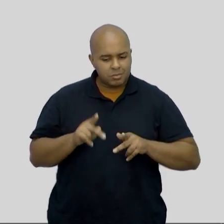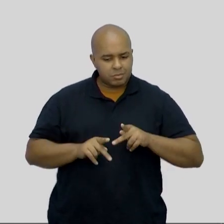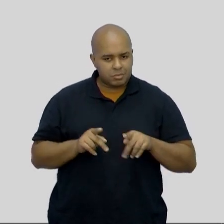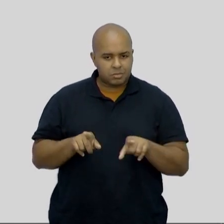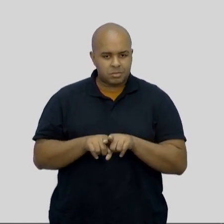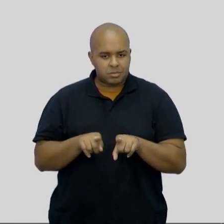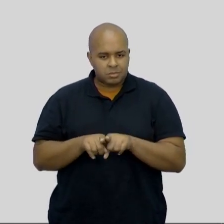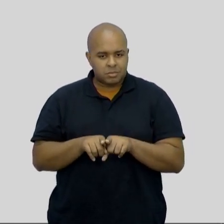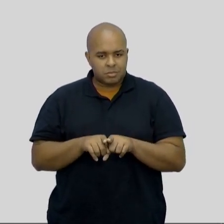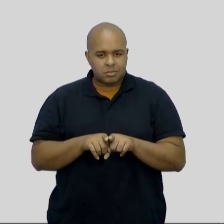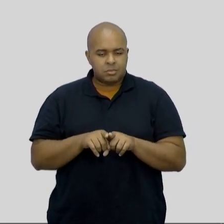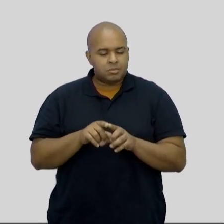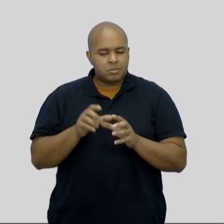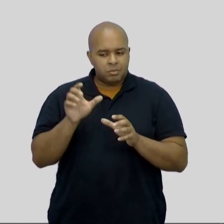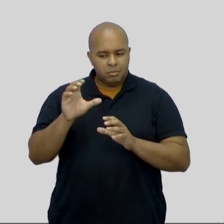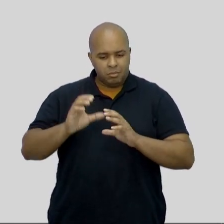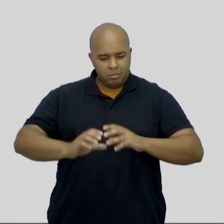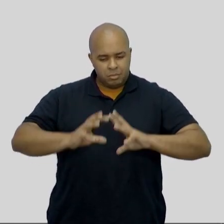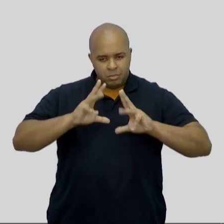e